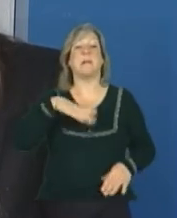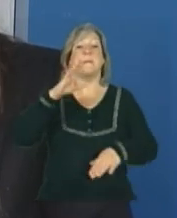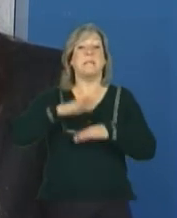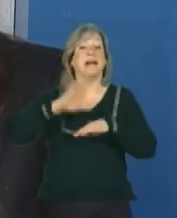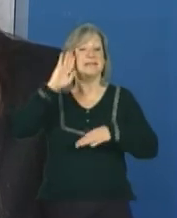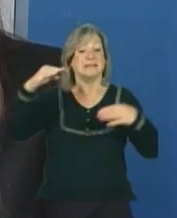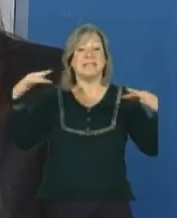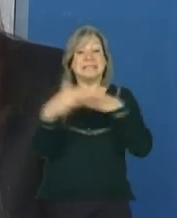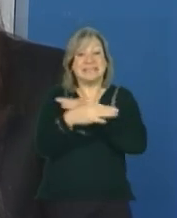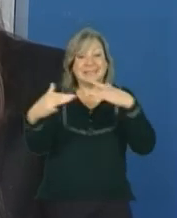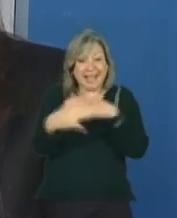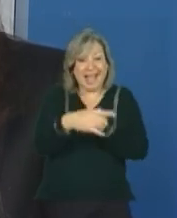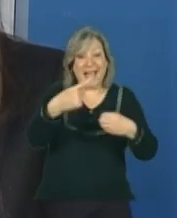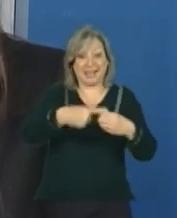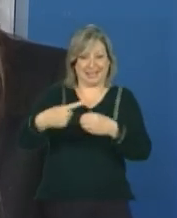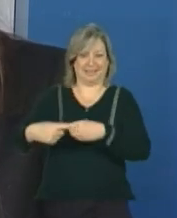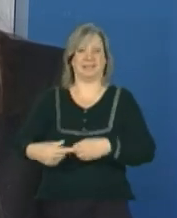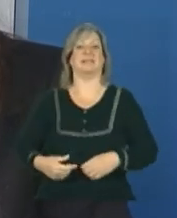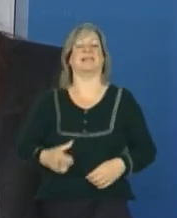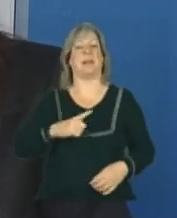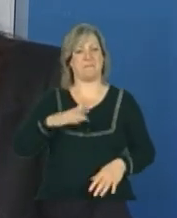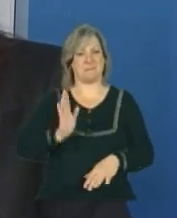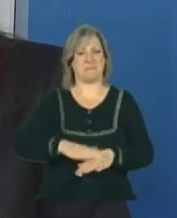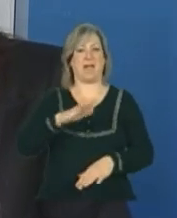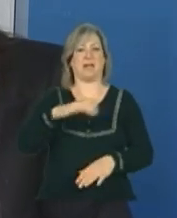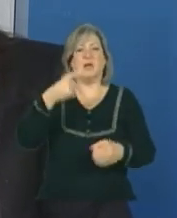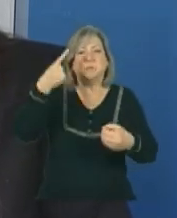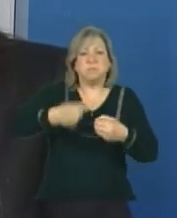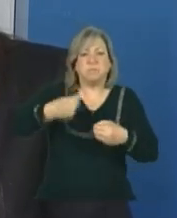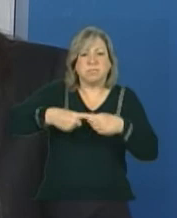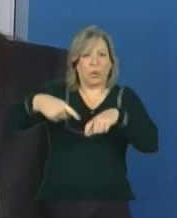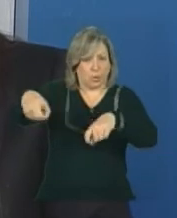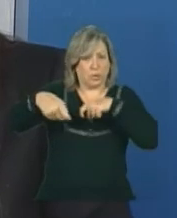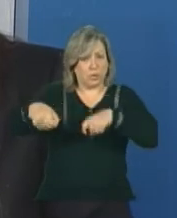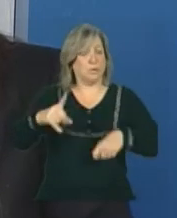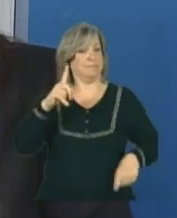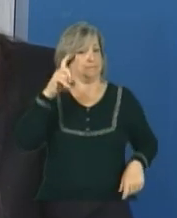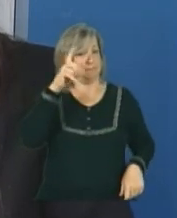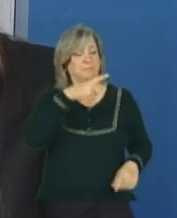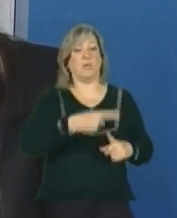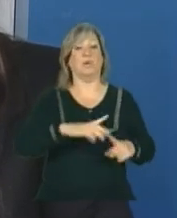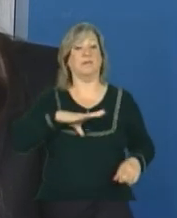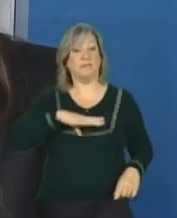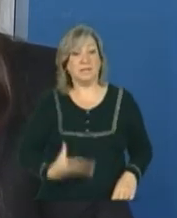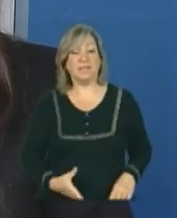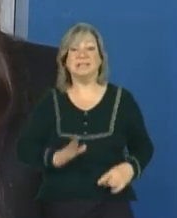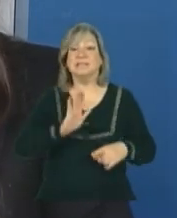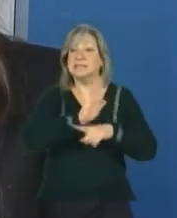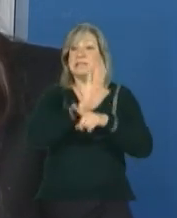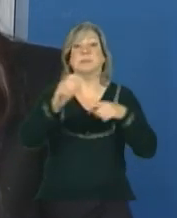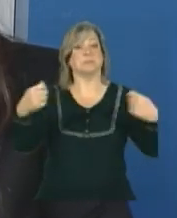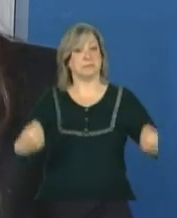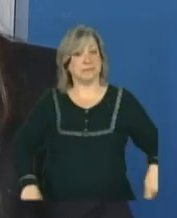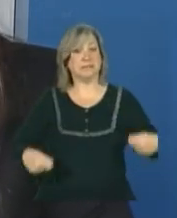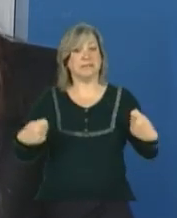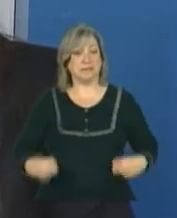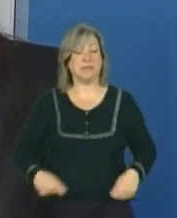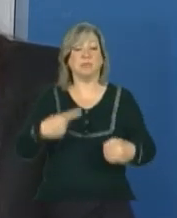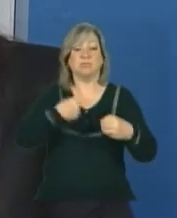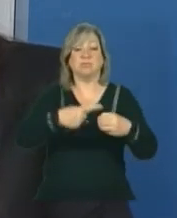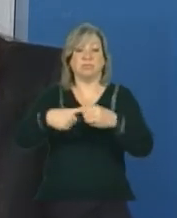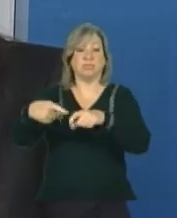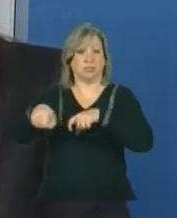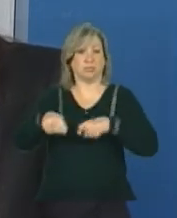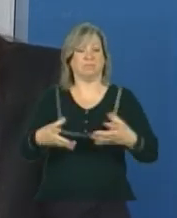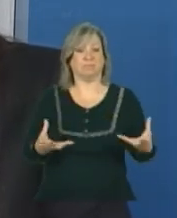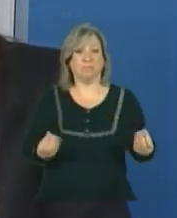Cerca de 96% dos CRAS estão na área urbana. Então, o desafio de atingir a área rural, ele é expressivo.